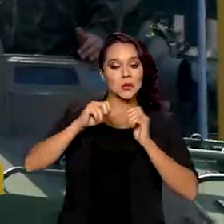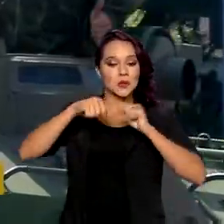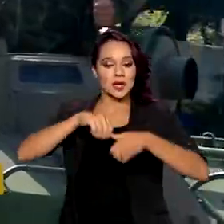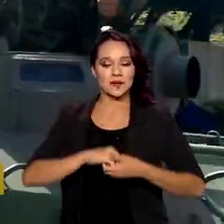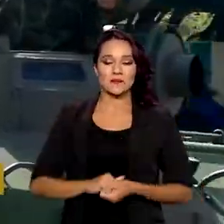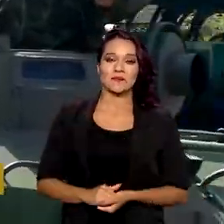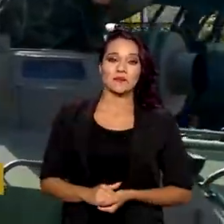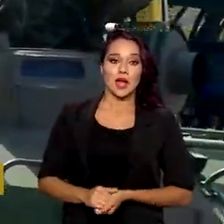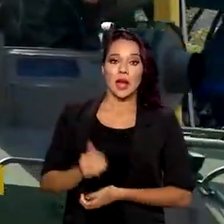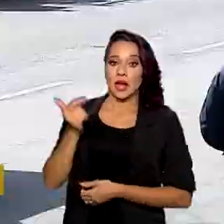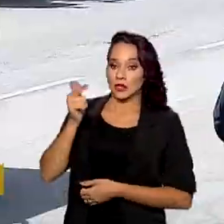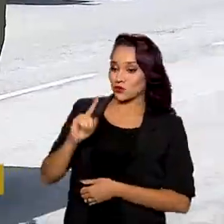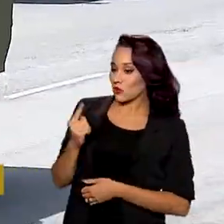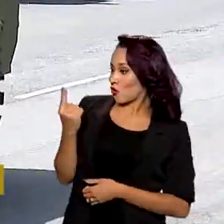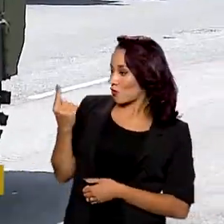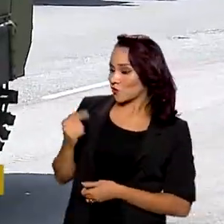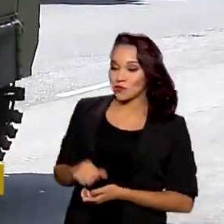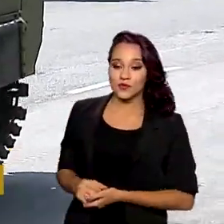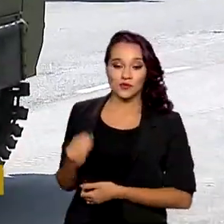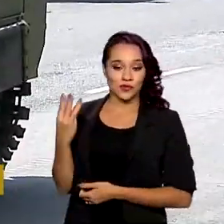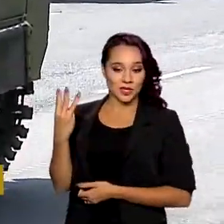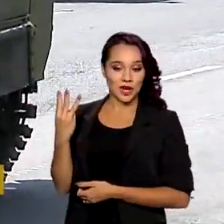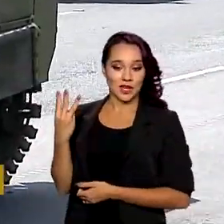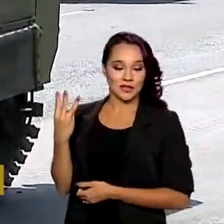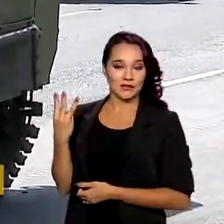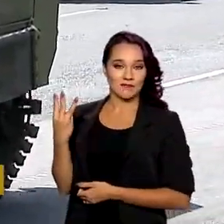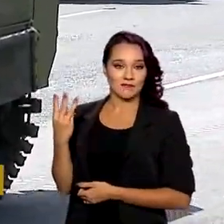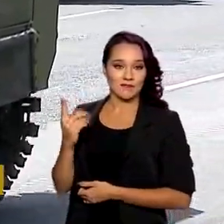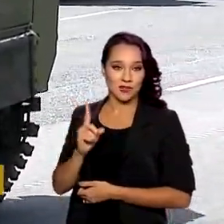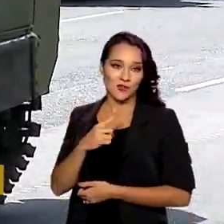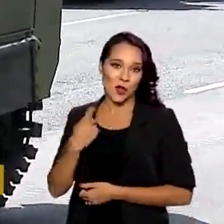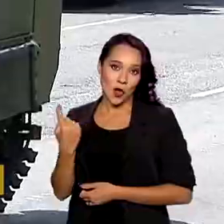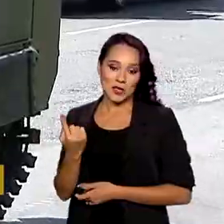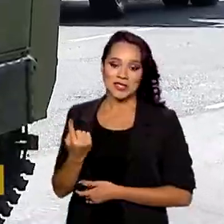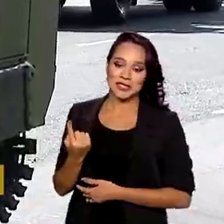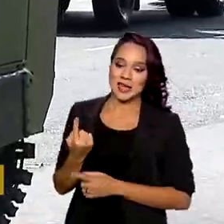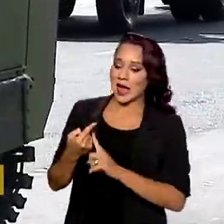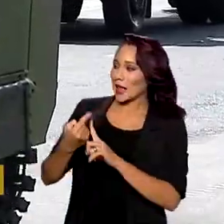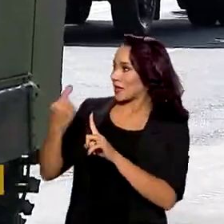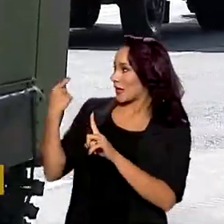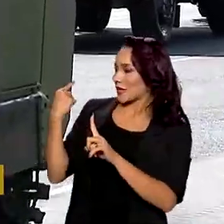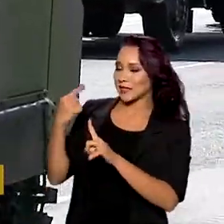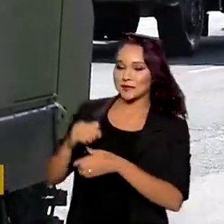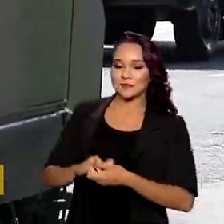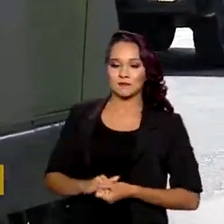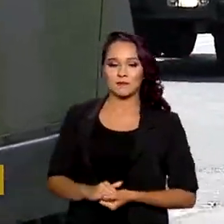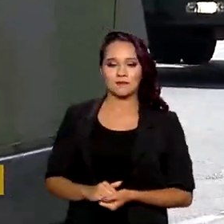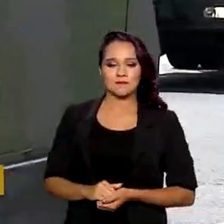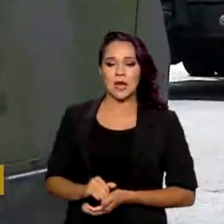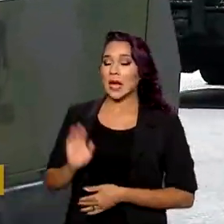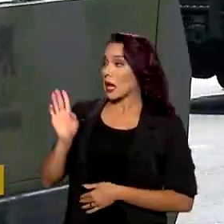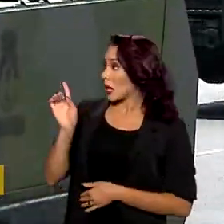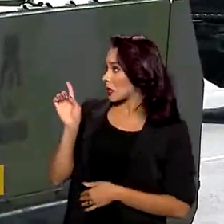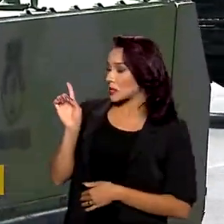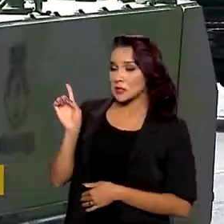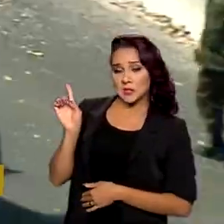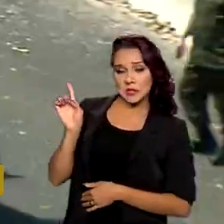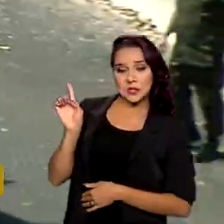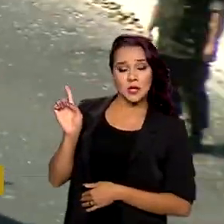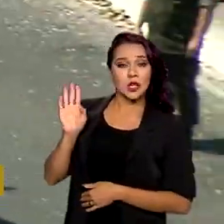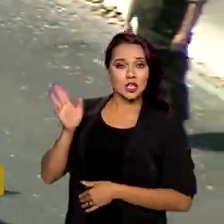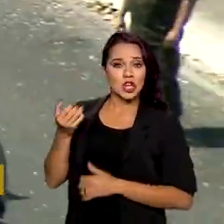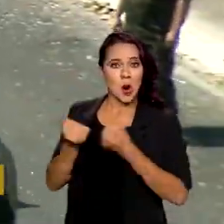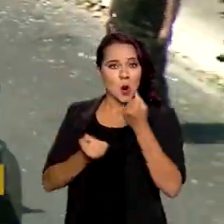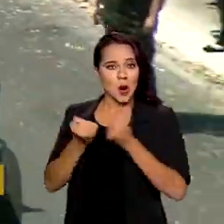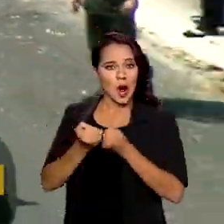Novamente, os três aí na imagem passando por nós e ali atrás. Essa daí já é uma viatura